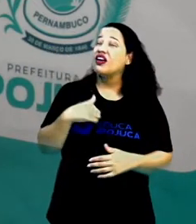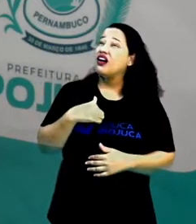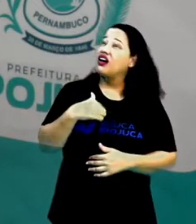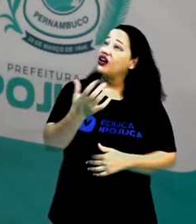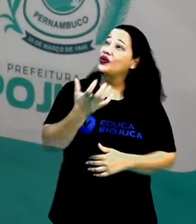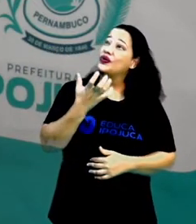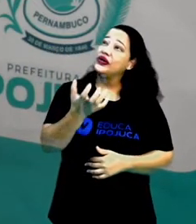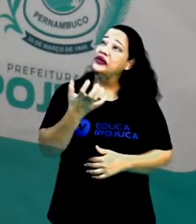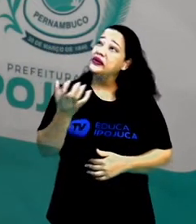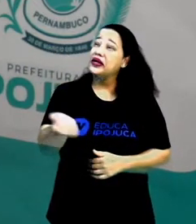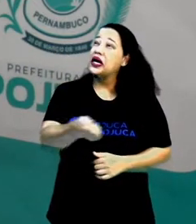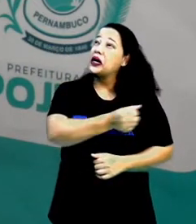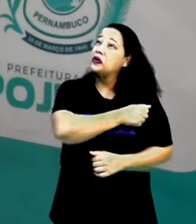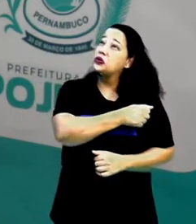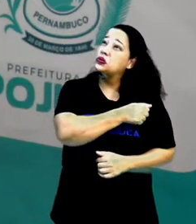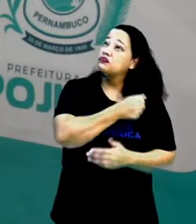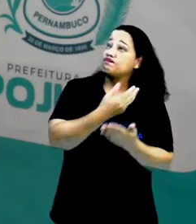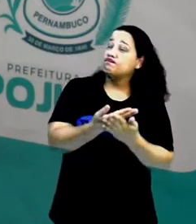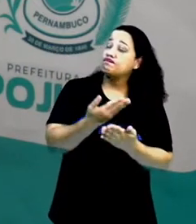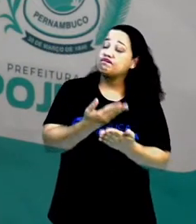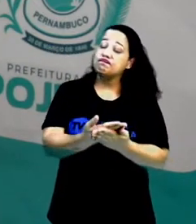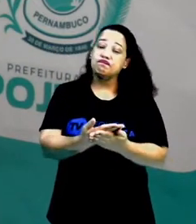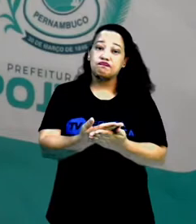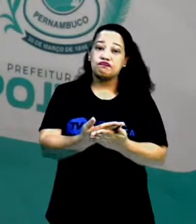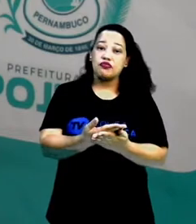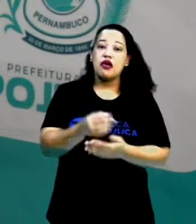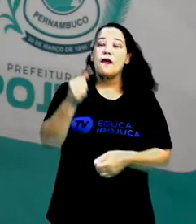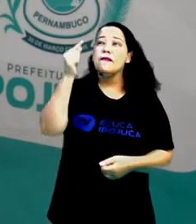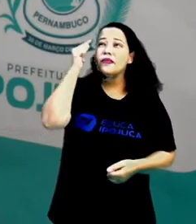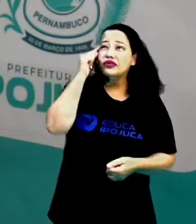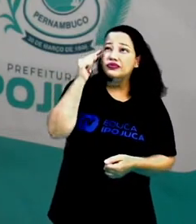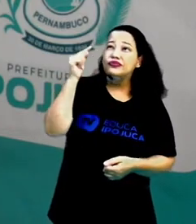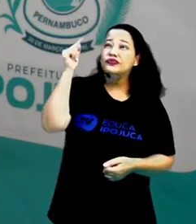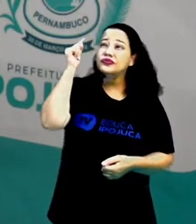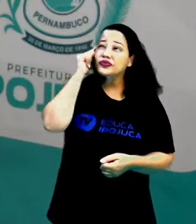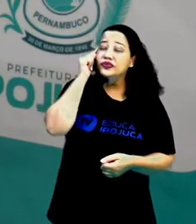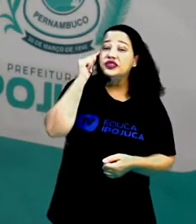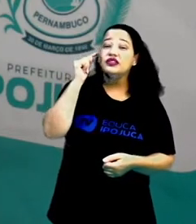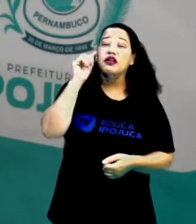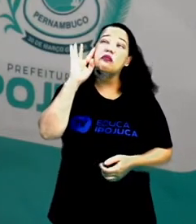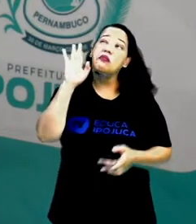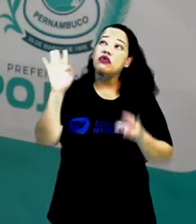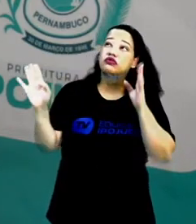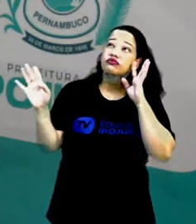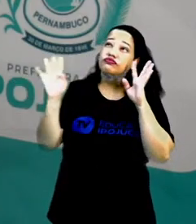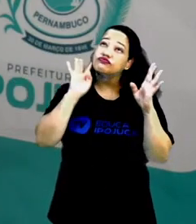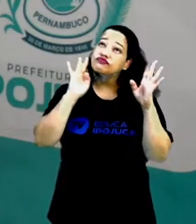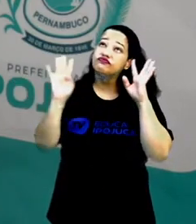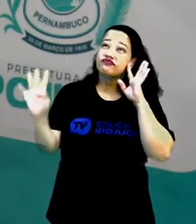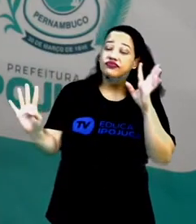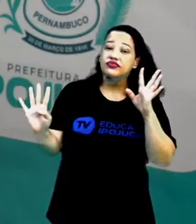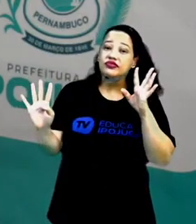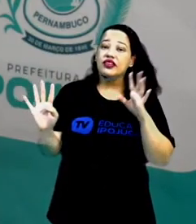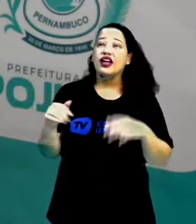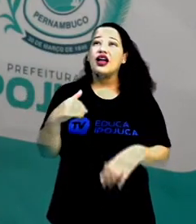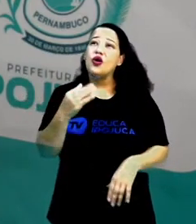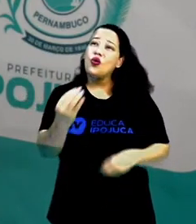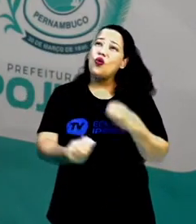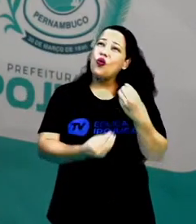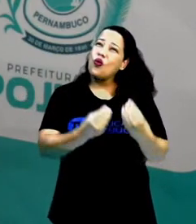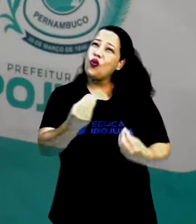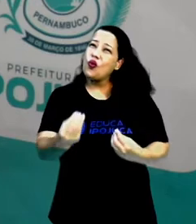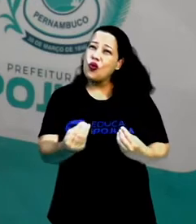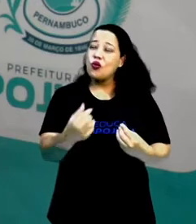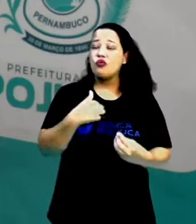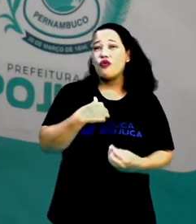eu quero ser uma estudante. Ela pensava, imaginando como será ser uma